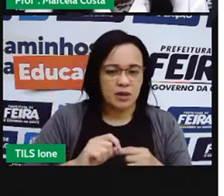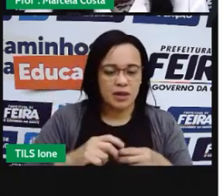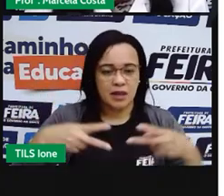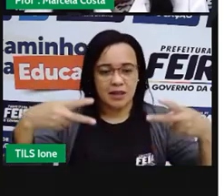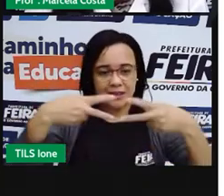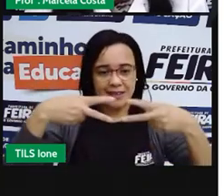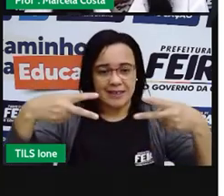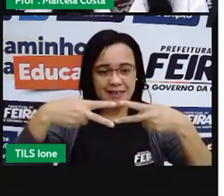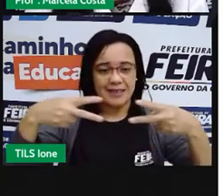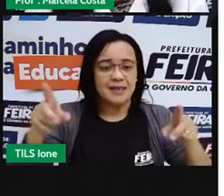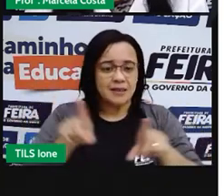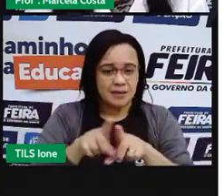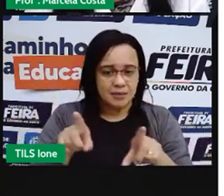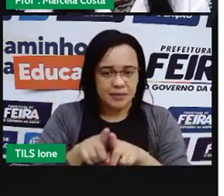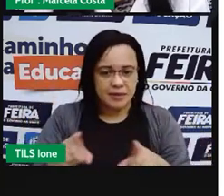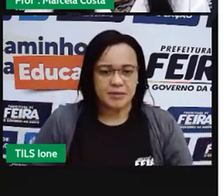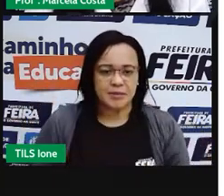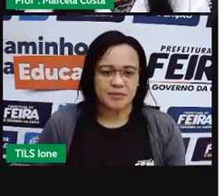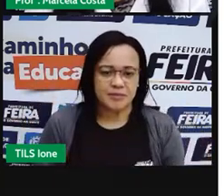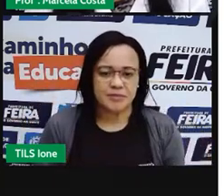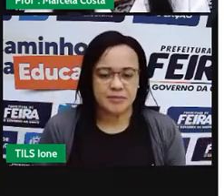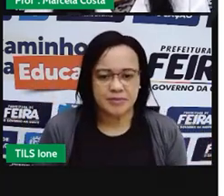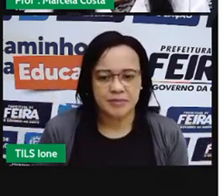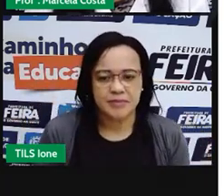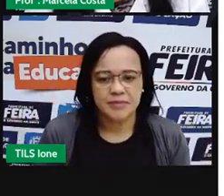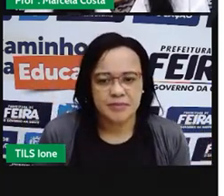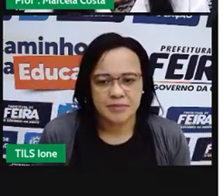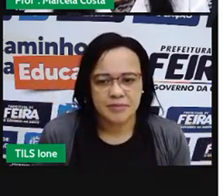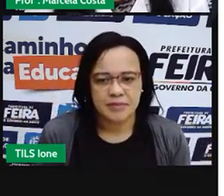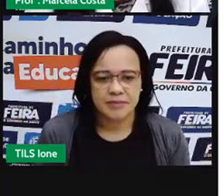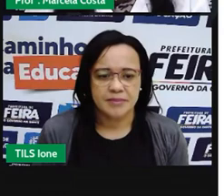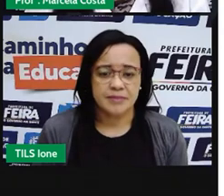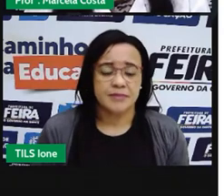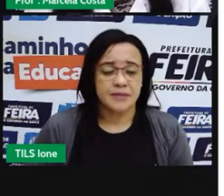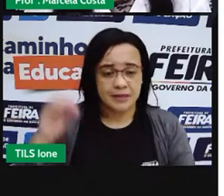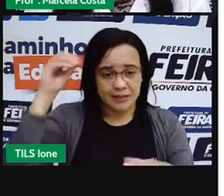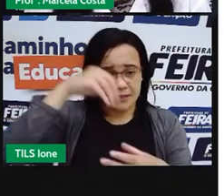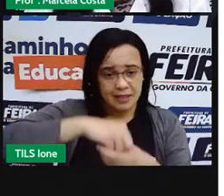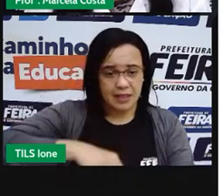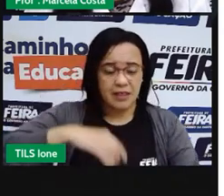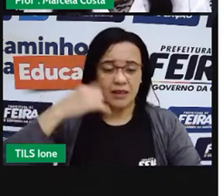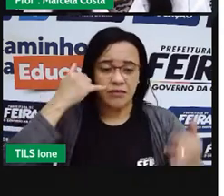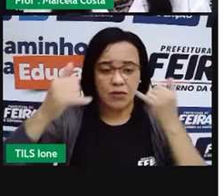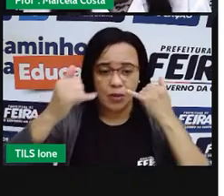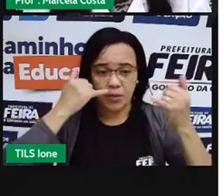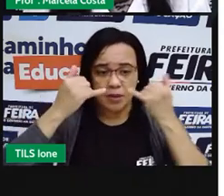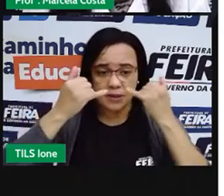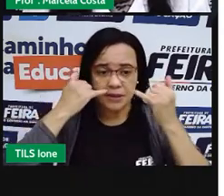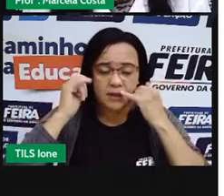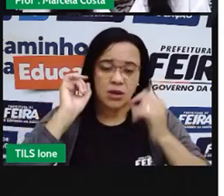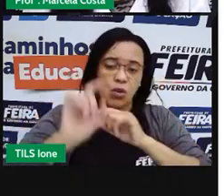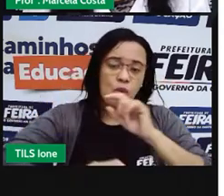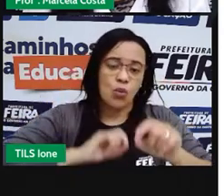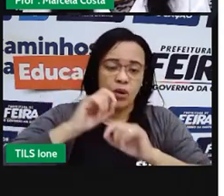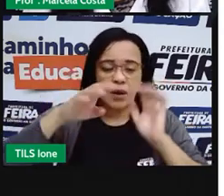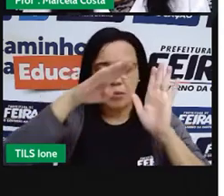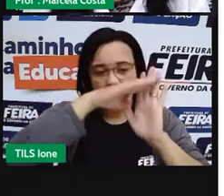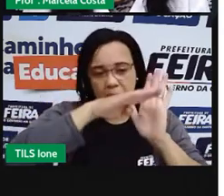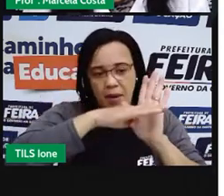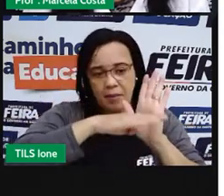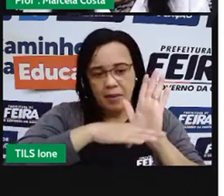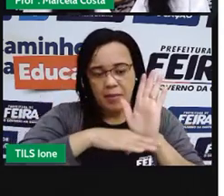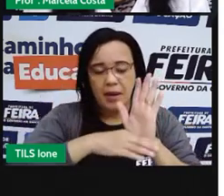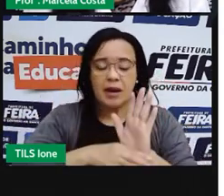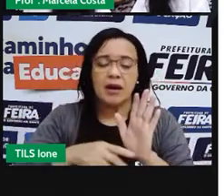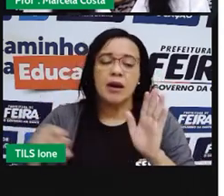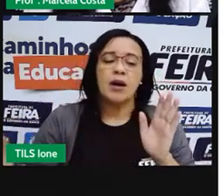ali a estrutura. Informações sobre o programa do Ministério da